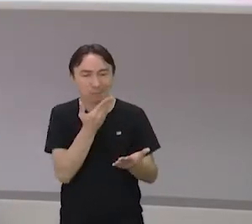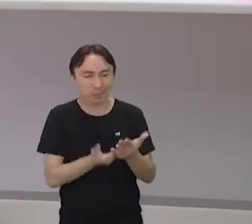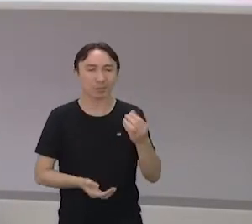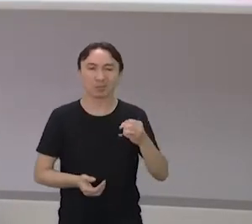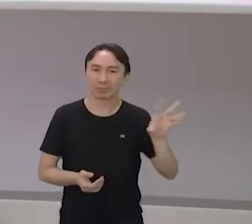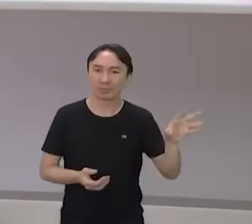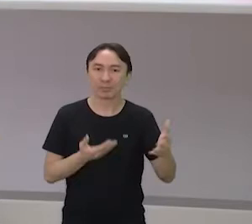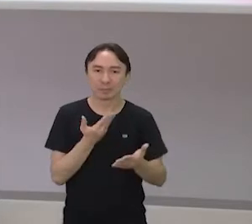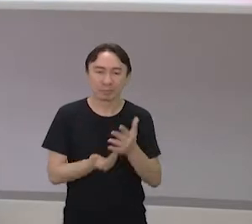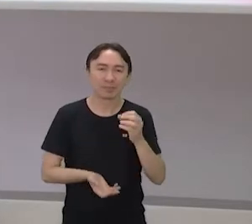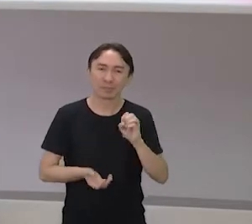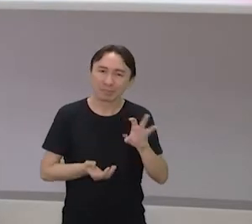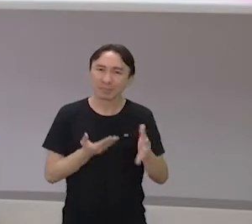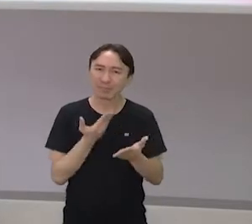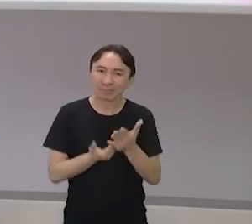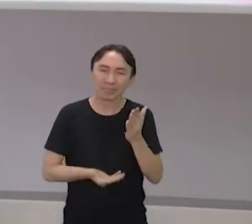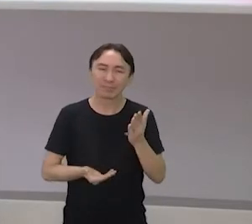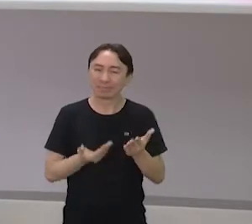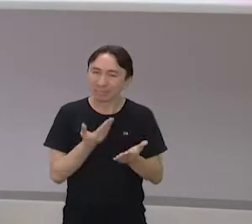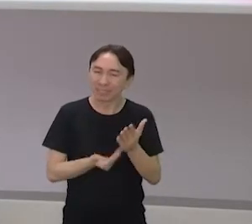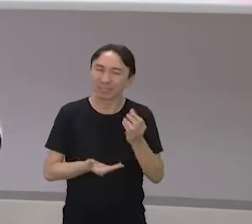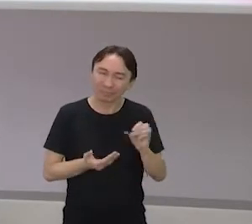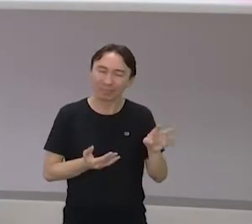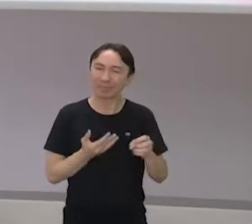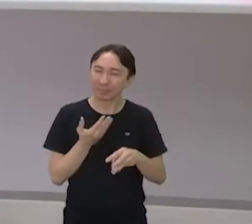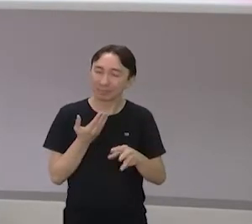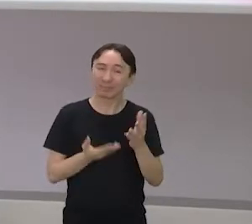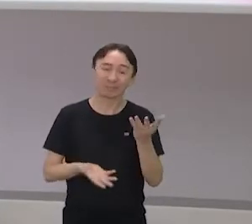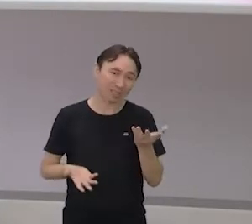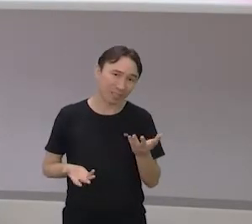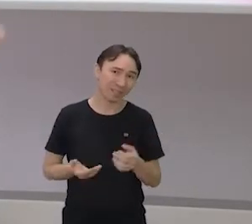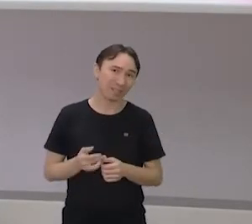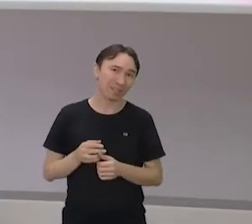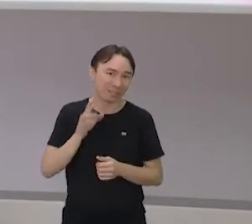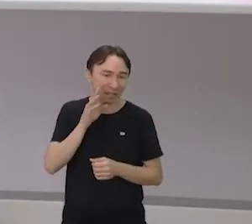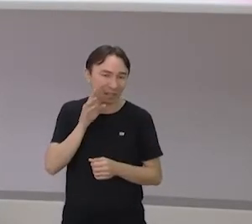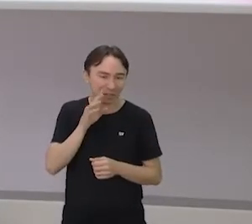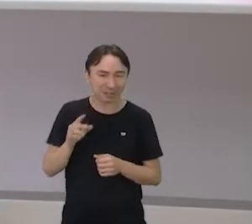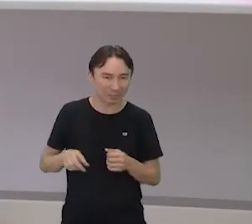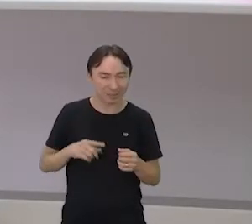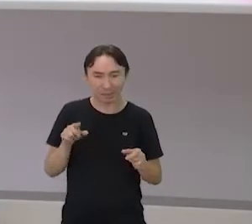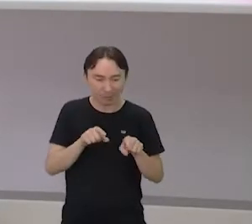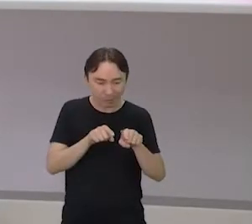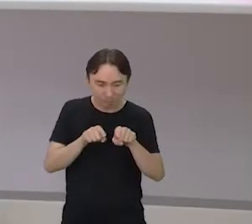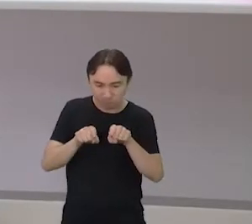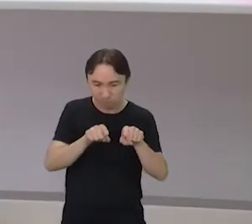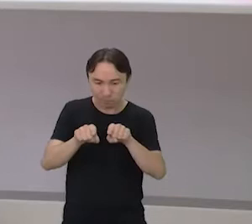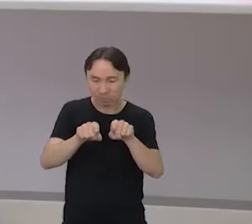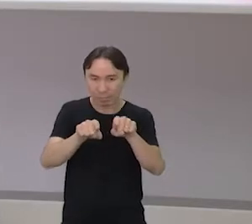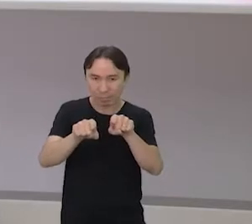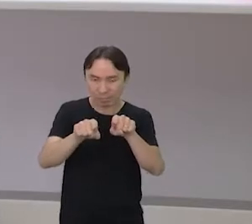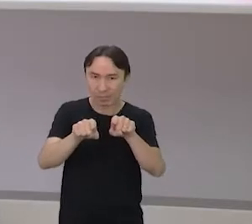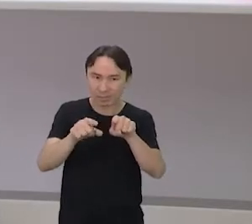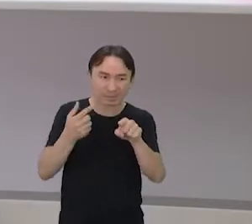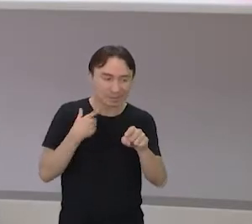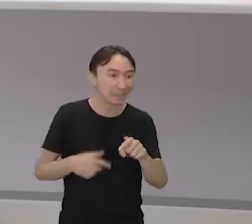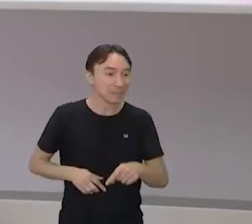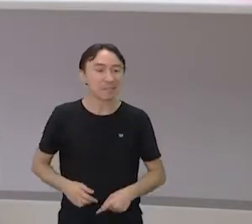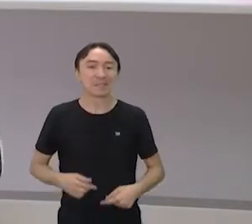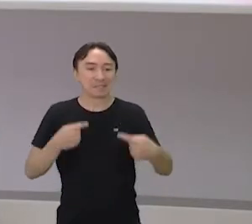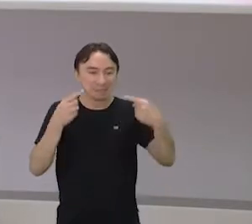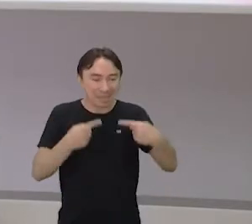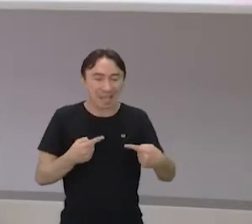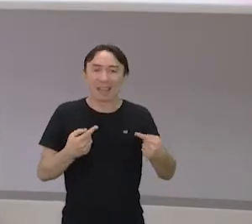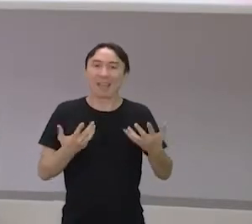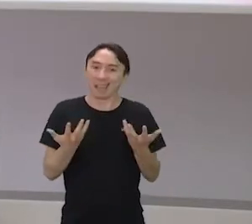isso aí. Claro que a competição ela é válida, todo mundo que entra para um jogo, gente, quer ganhar, né? Mas essa competição ela tem que